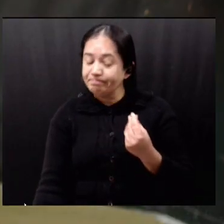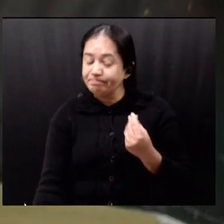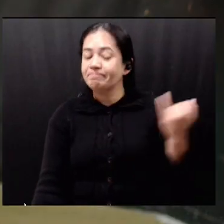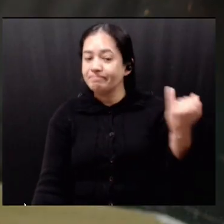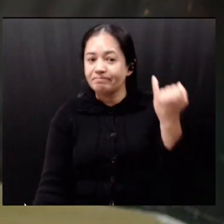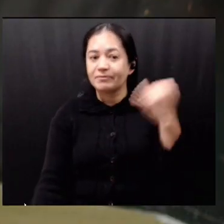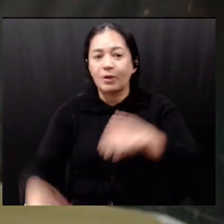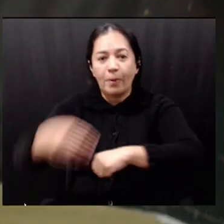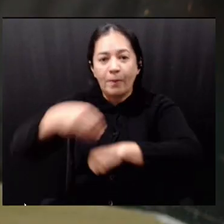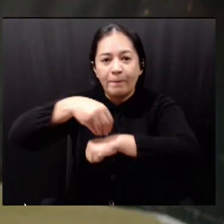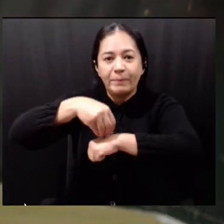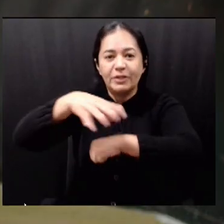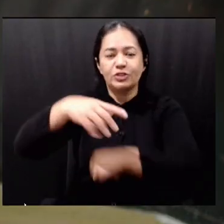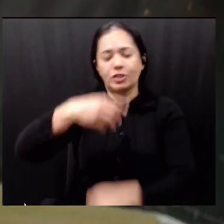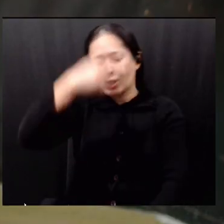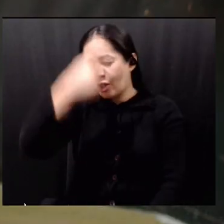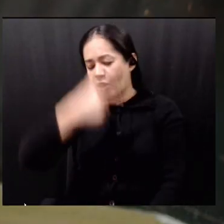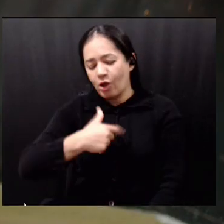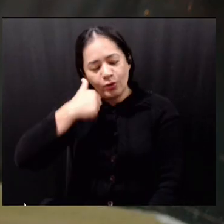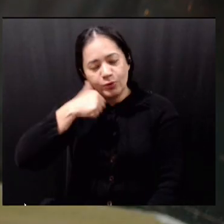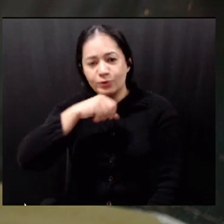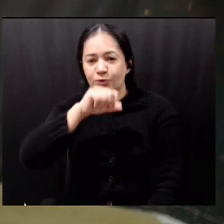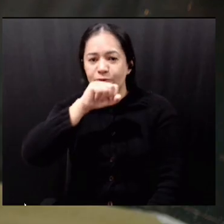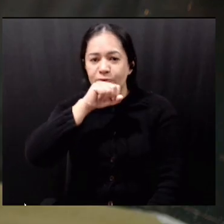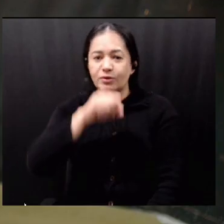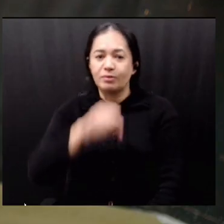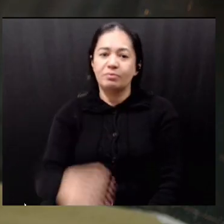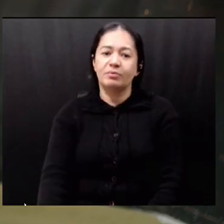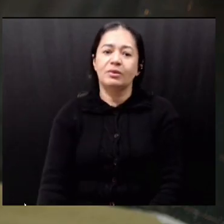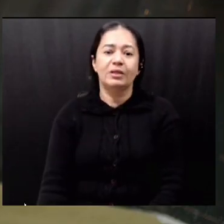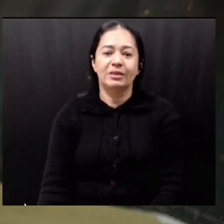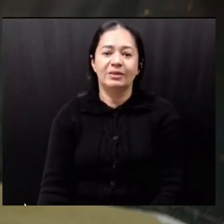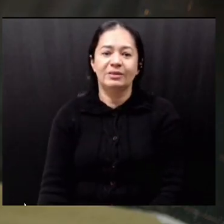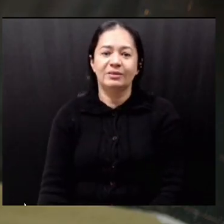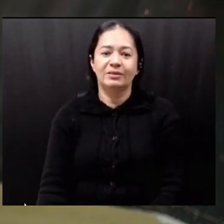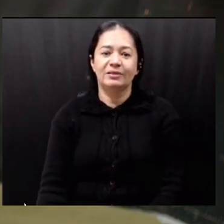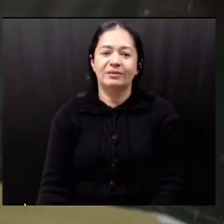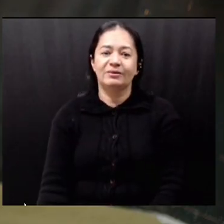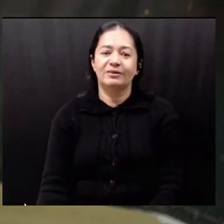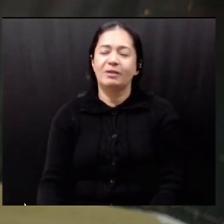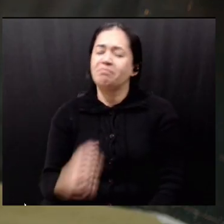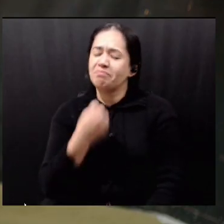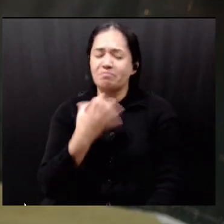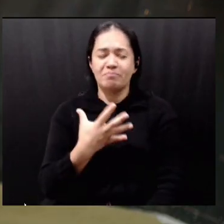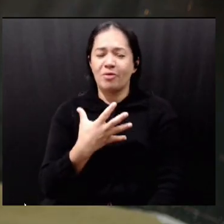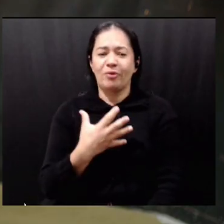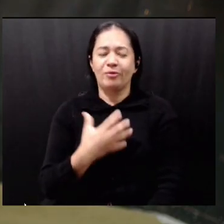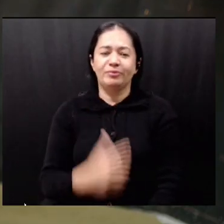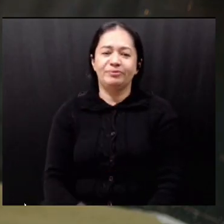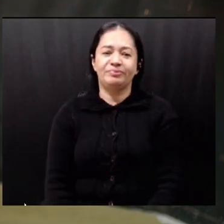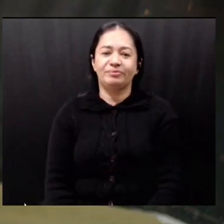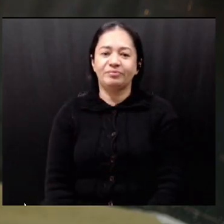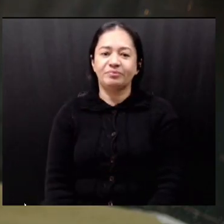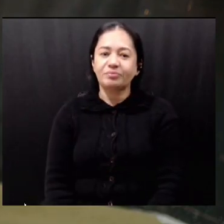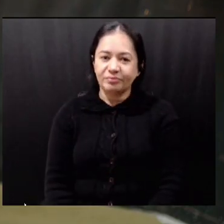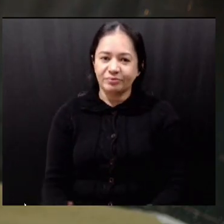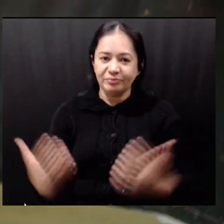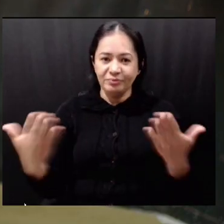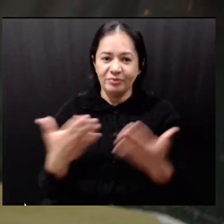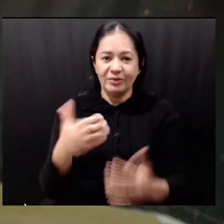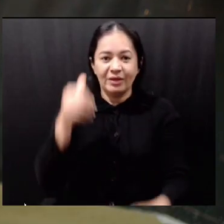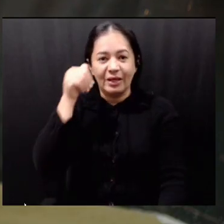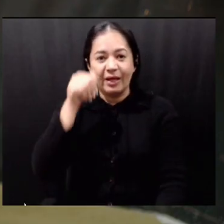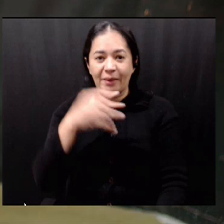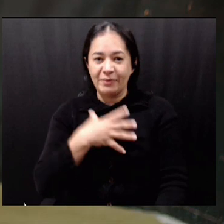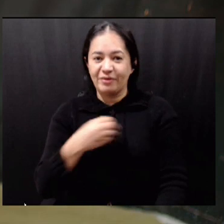Eu sou mãe, né? Ai, que delícia. Gente, a melhor coisa da minha vida, sabe? É assim, e hoje a minha filha tá comigo, veio passear